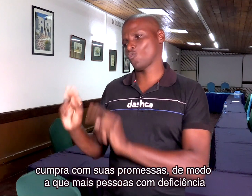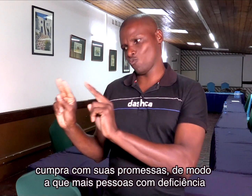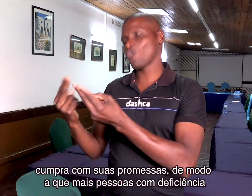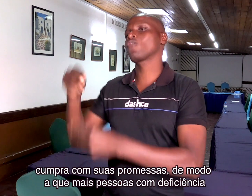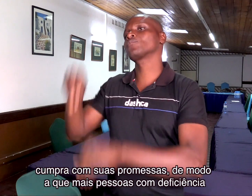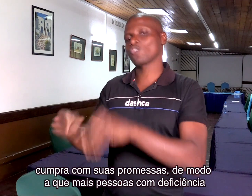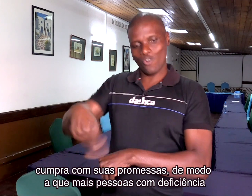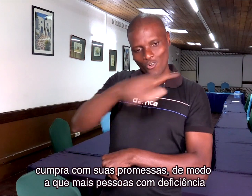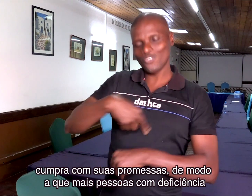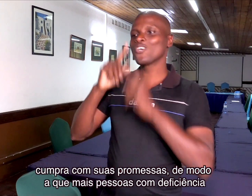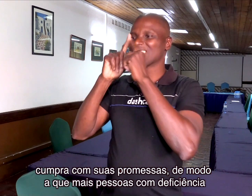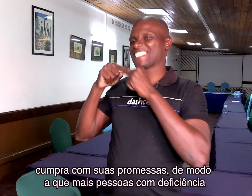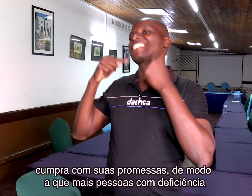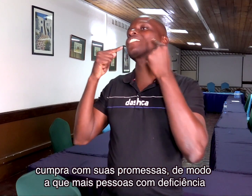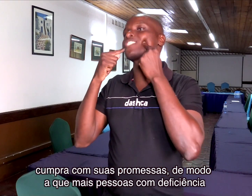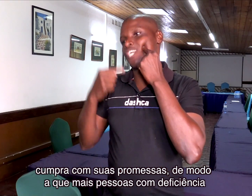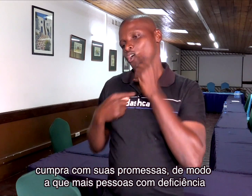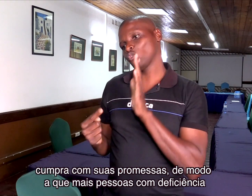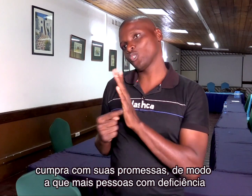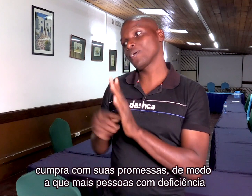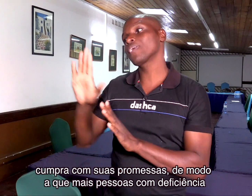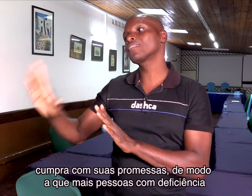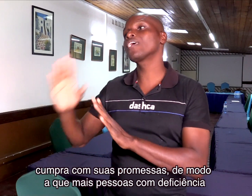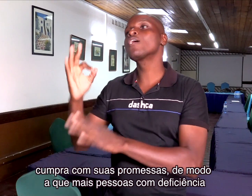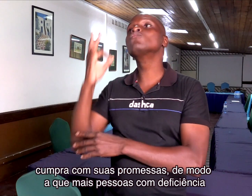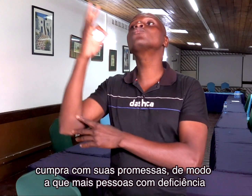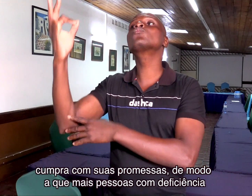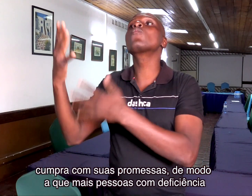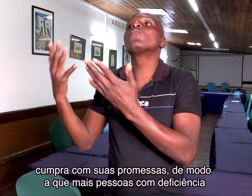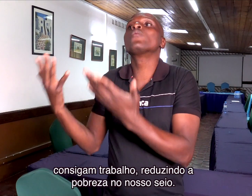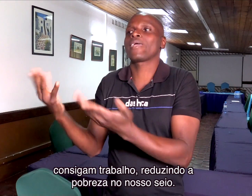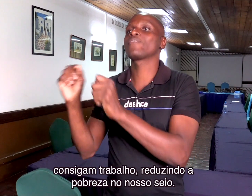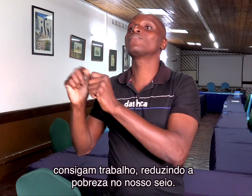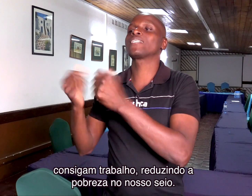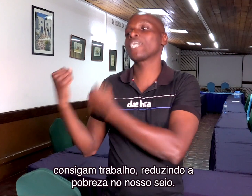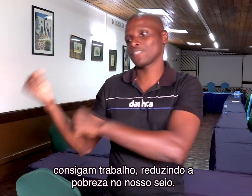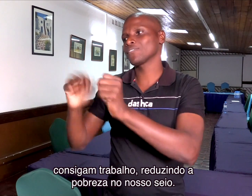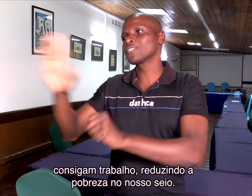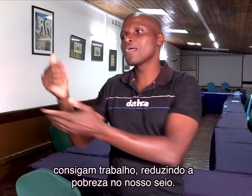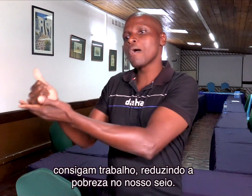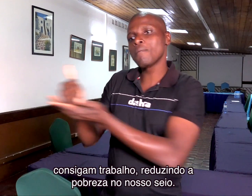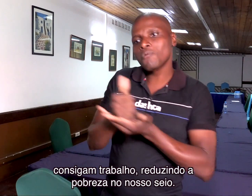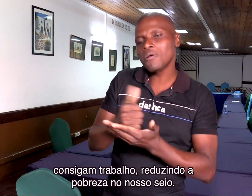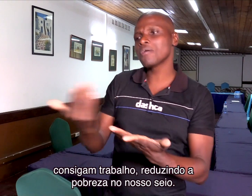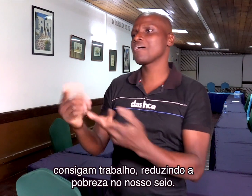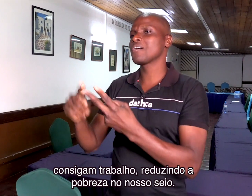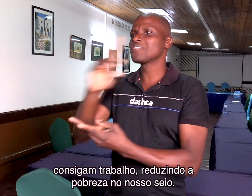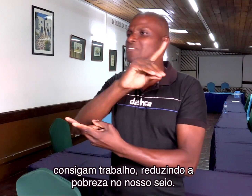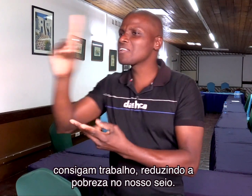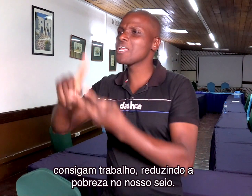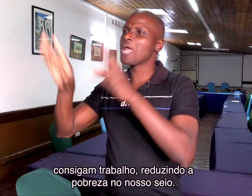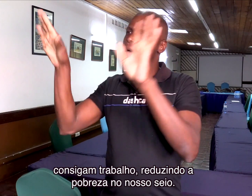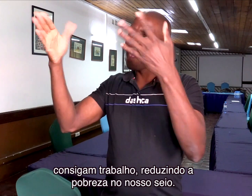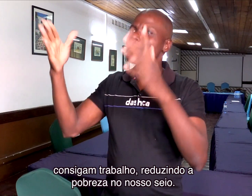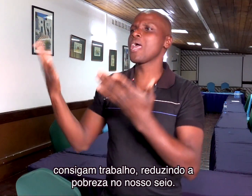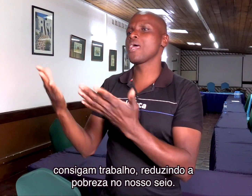com as suas promessas de modo a que mais pessoas com deficiência consigam trabalho, reduzindo a pobreza no nosso